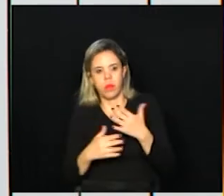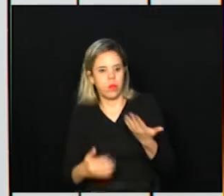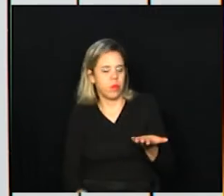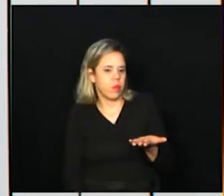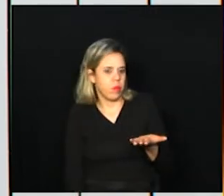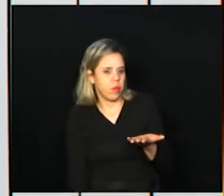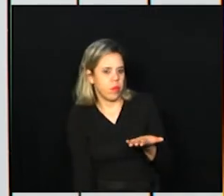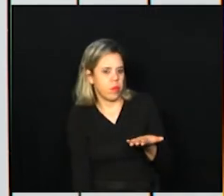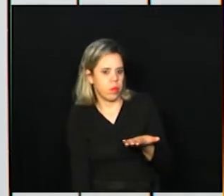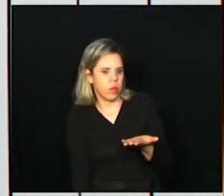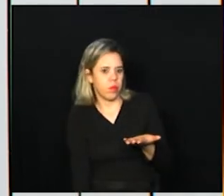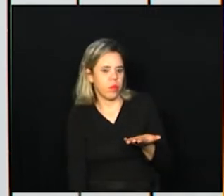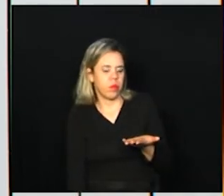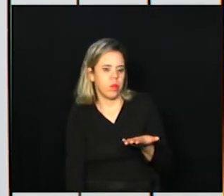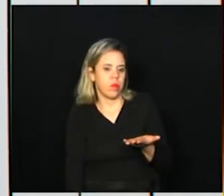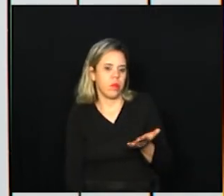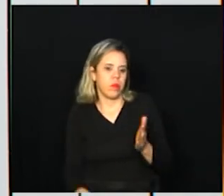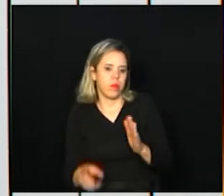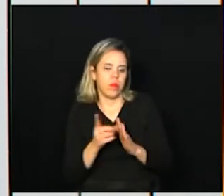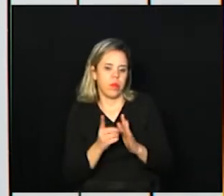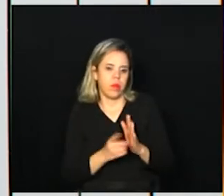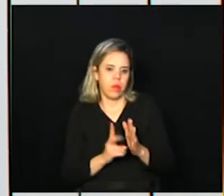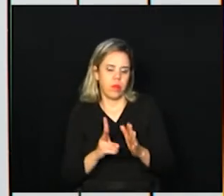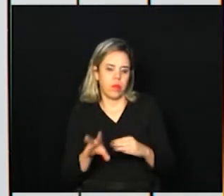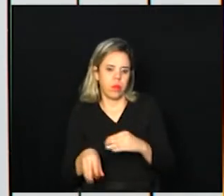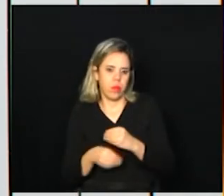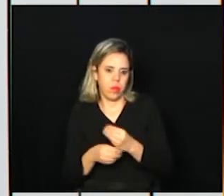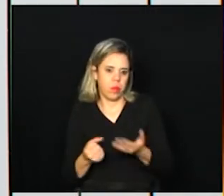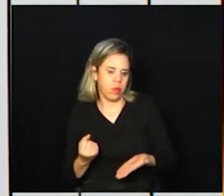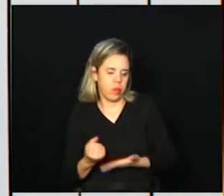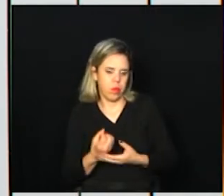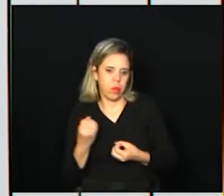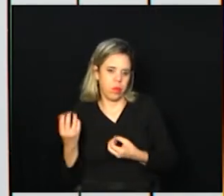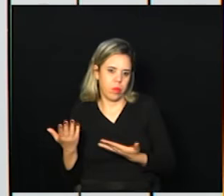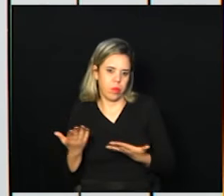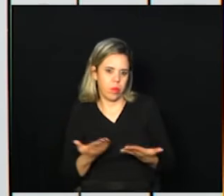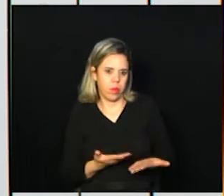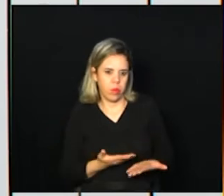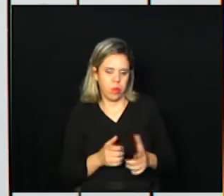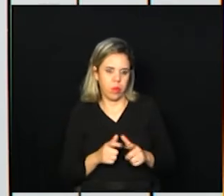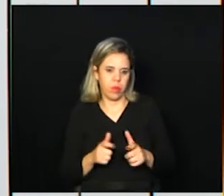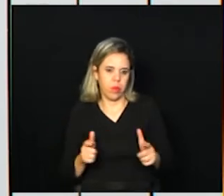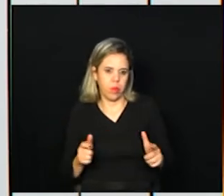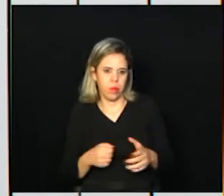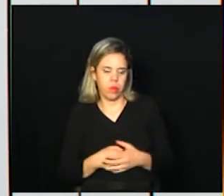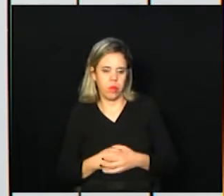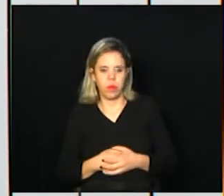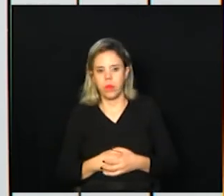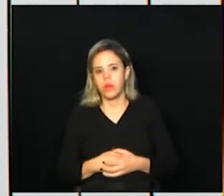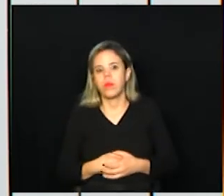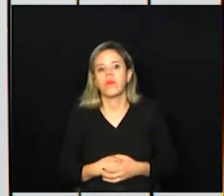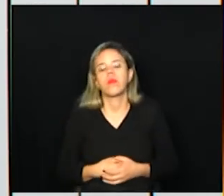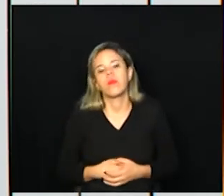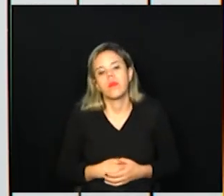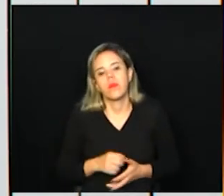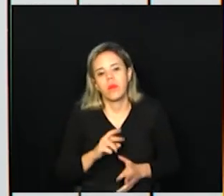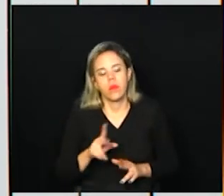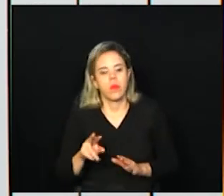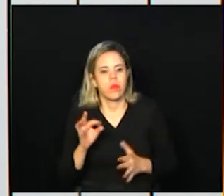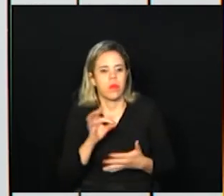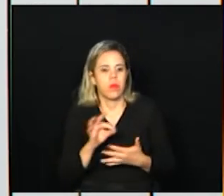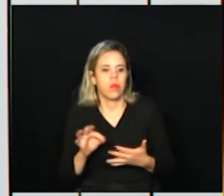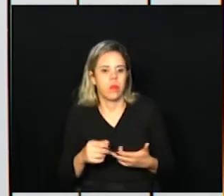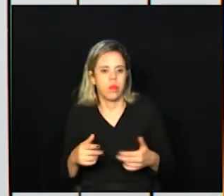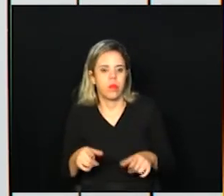Então, o decreto, sempre que está para agregar, ele é muito bem-vindo, ele é muito amplo, né? Ele acaba não especificando muita